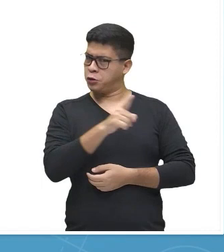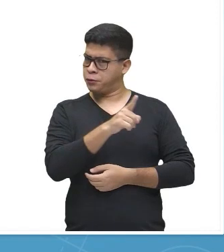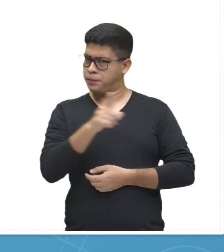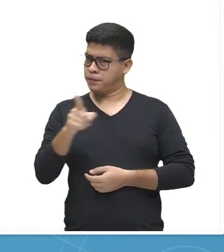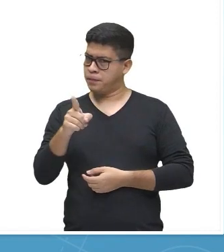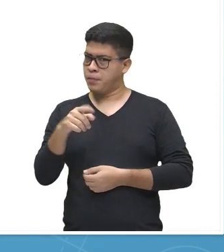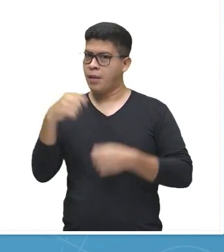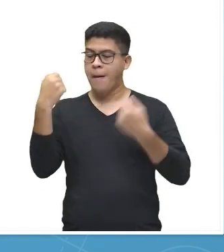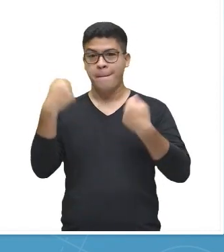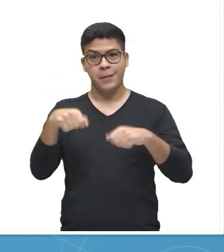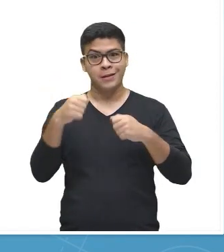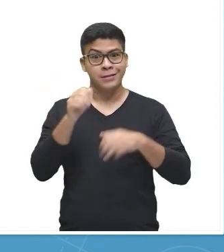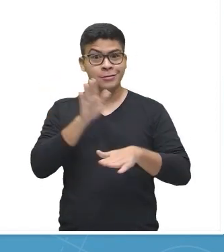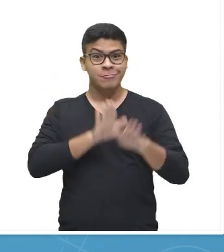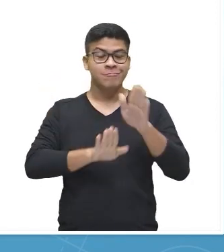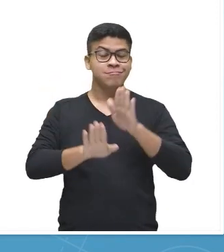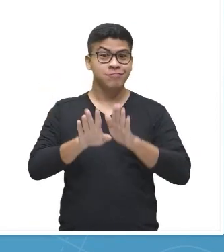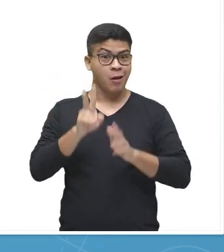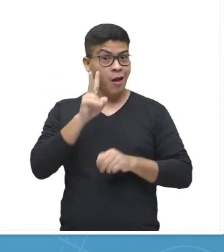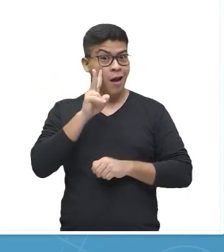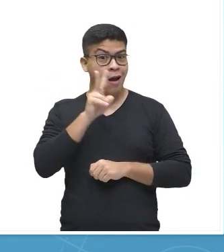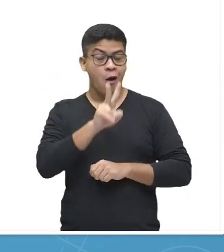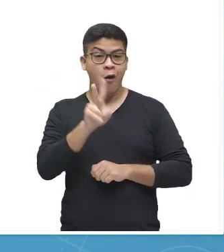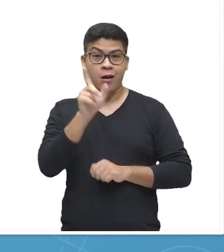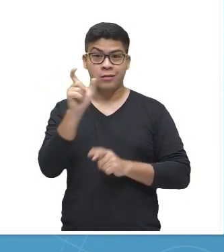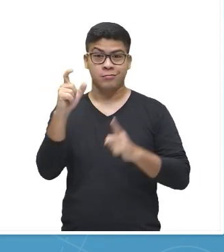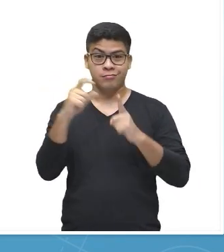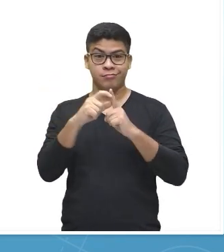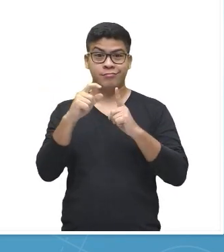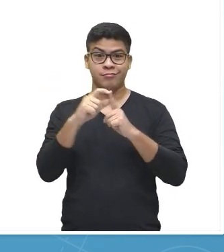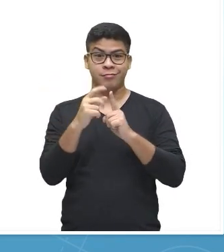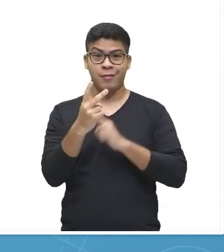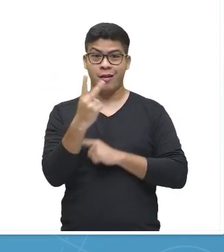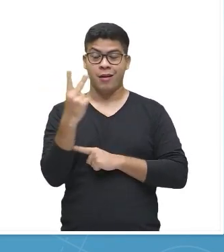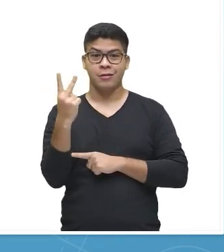palavrinha sociabilidade e